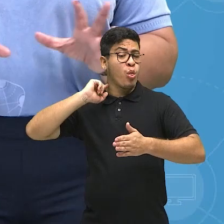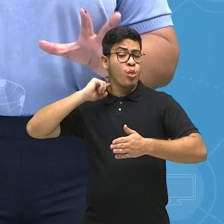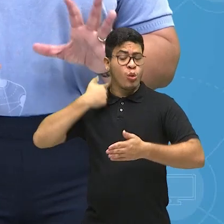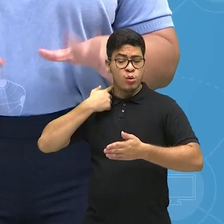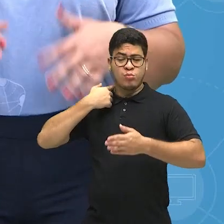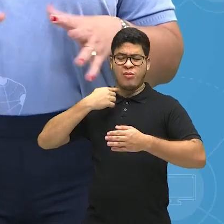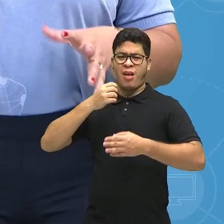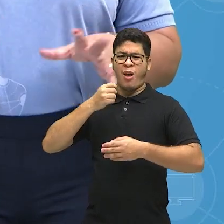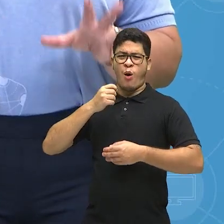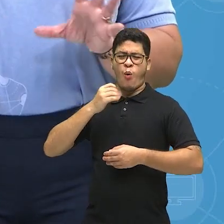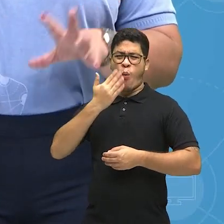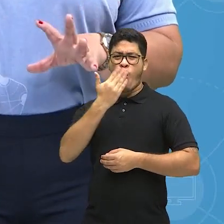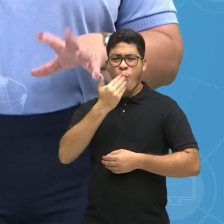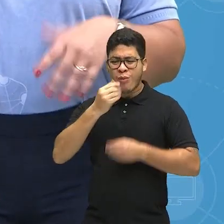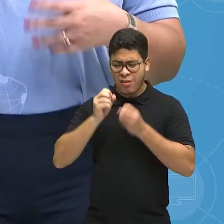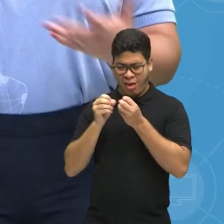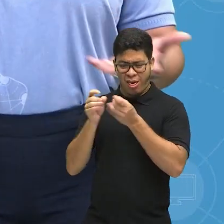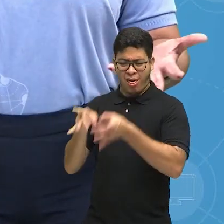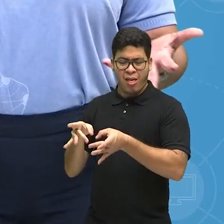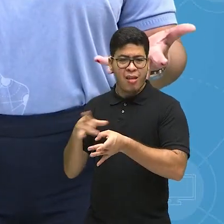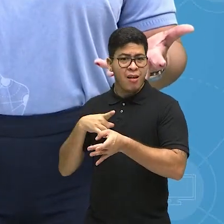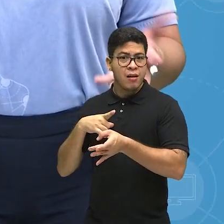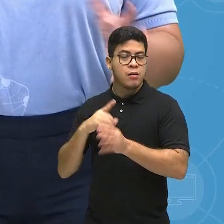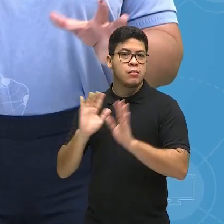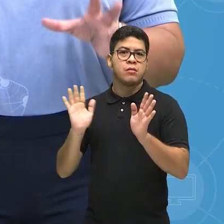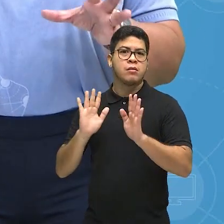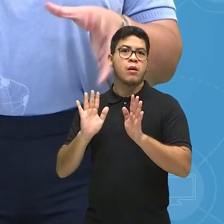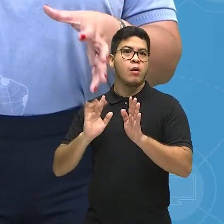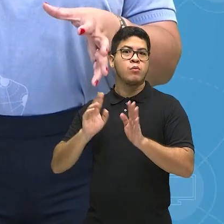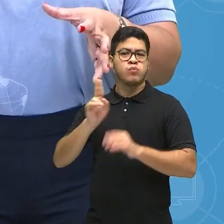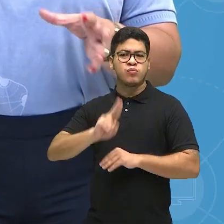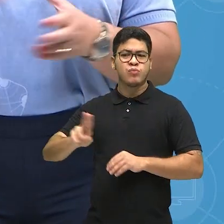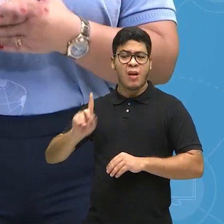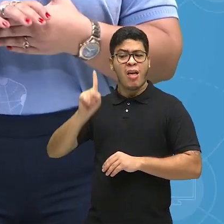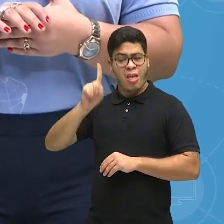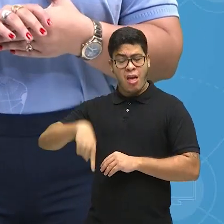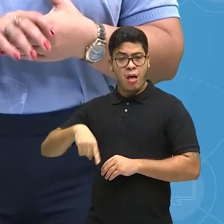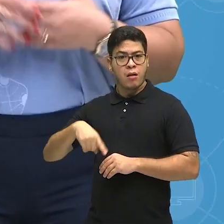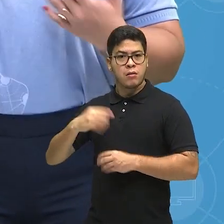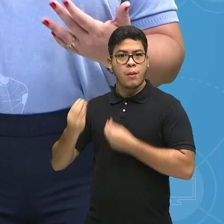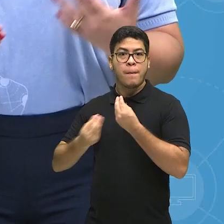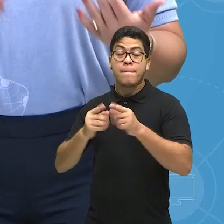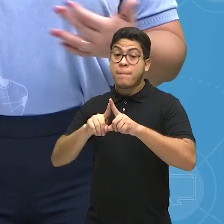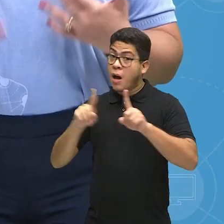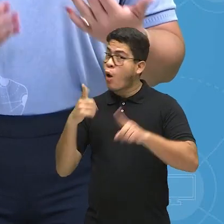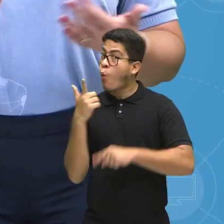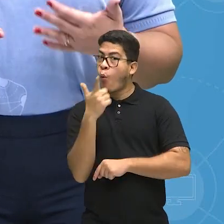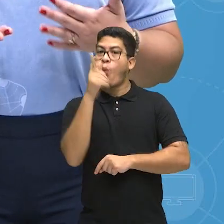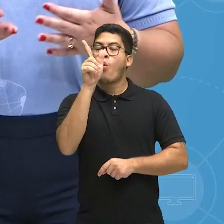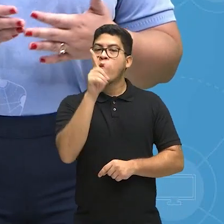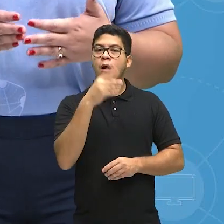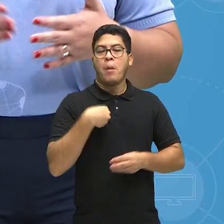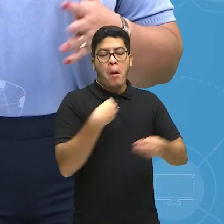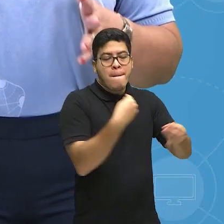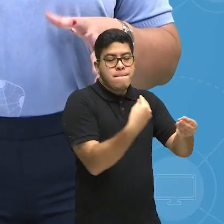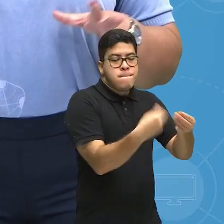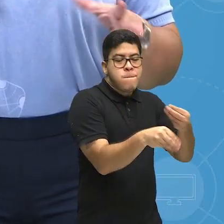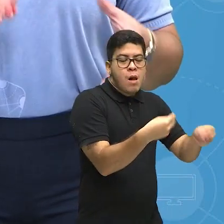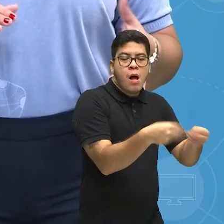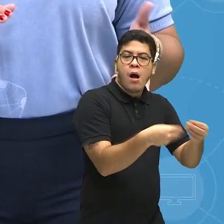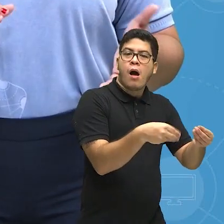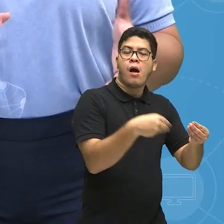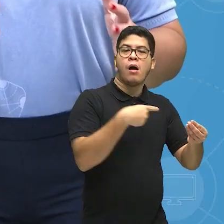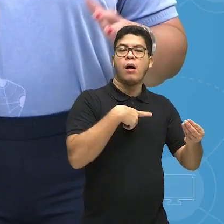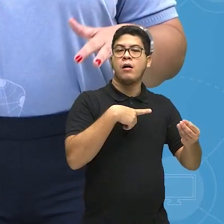de comida, isso tudo você, lógico, não vai utilizar, isso é lixo mesmo. Mas outras coisas que podem ser utilizadas, você